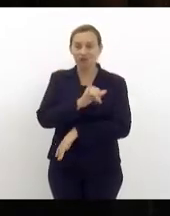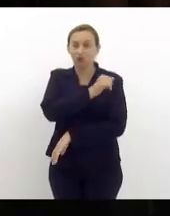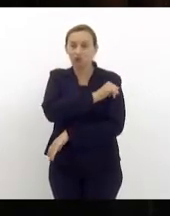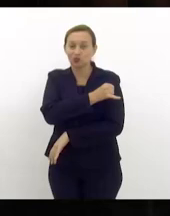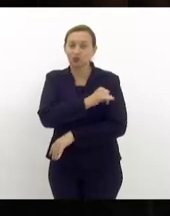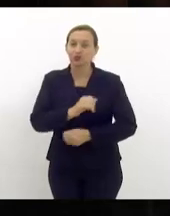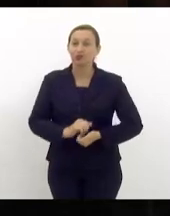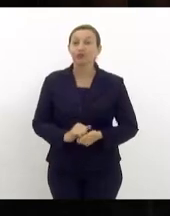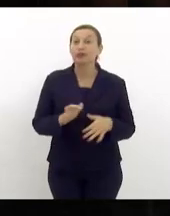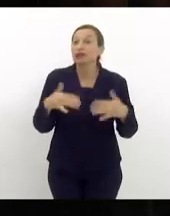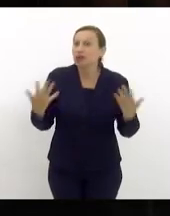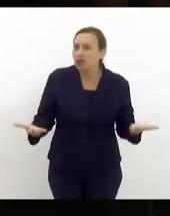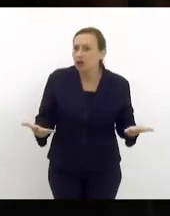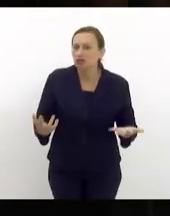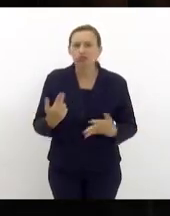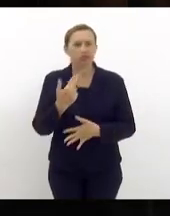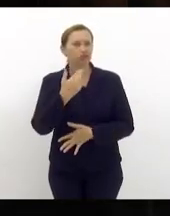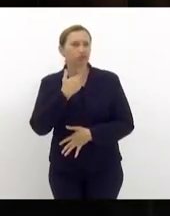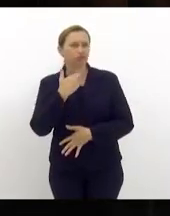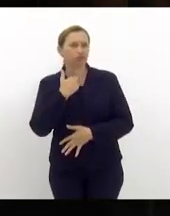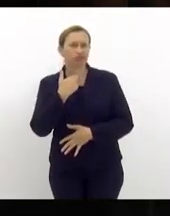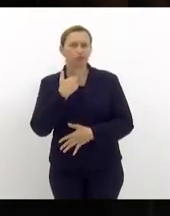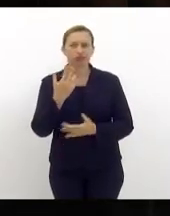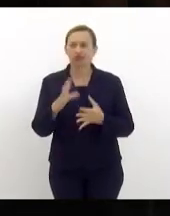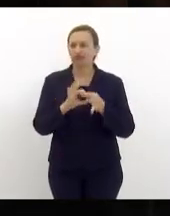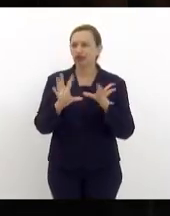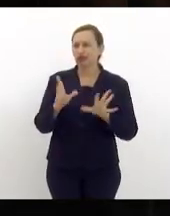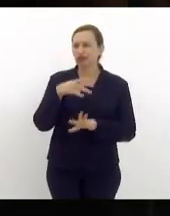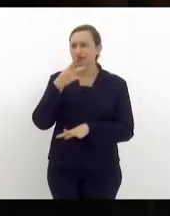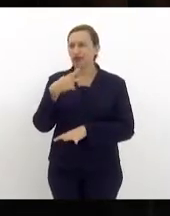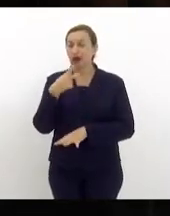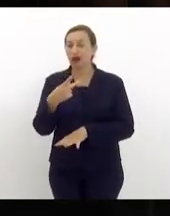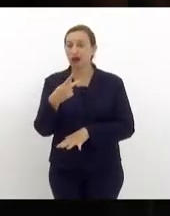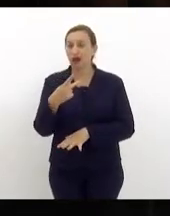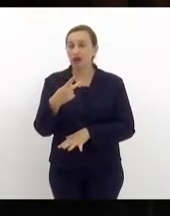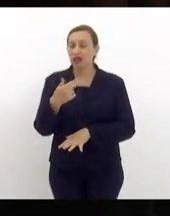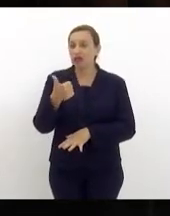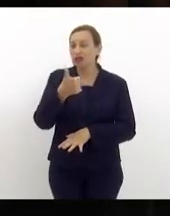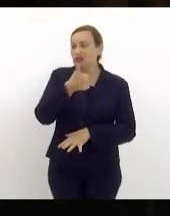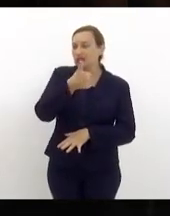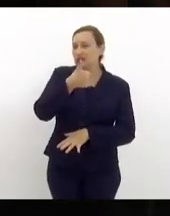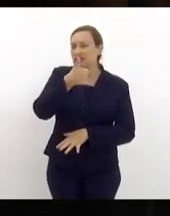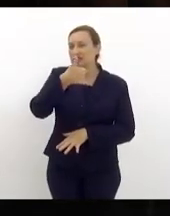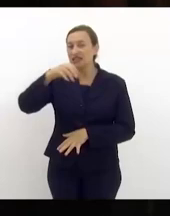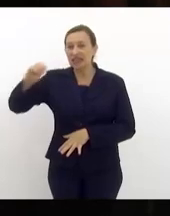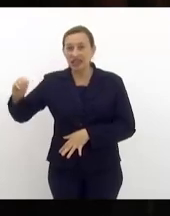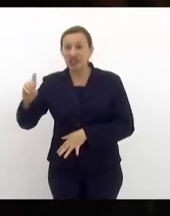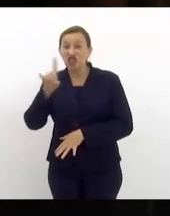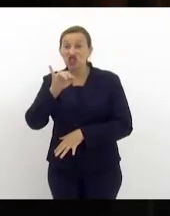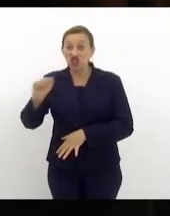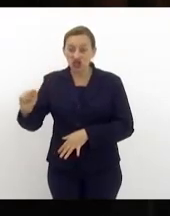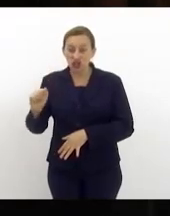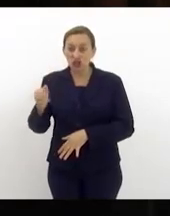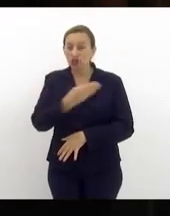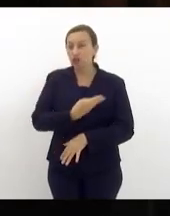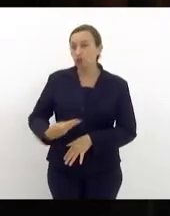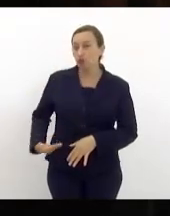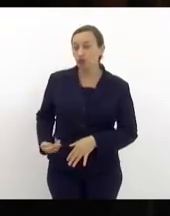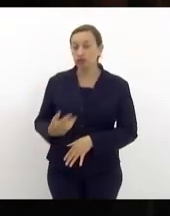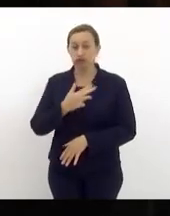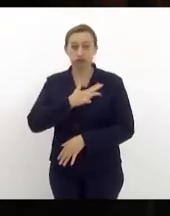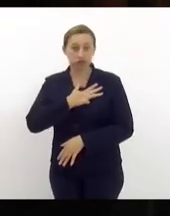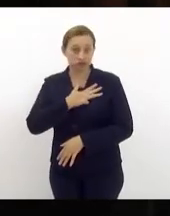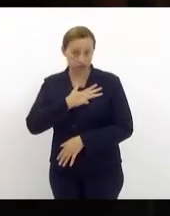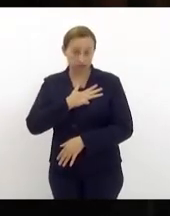Janeiro. Então, não poderia deixar de dizer aqui, nesses 100 dias, né, do governo Lula, esses primeiros